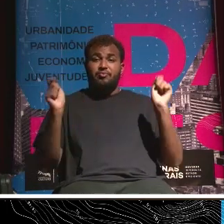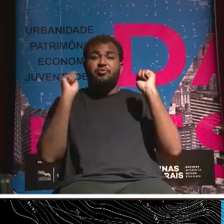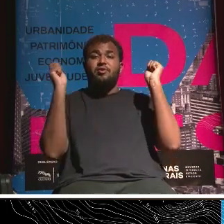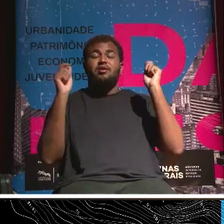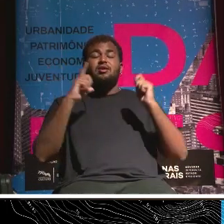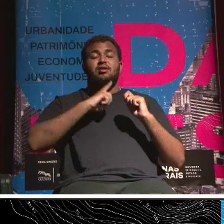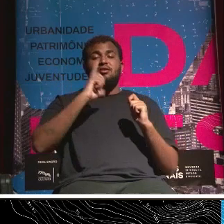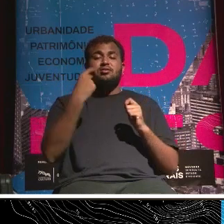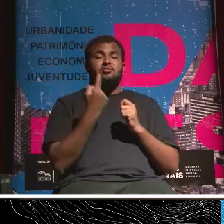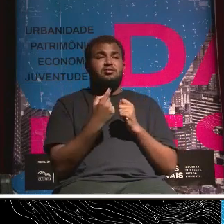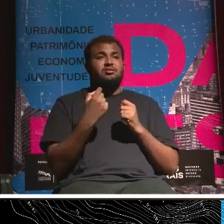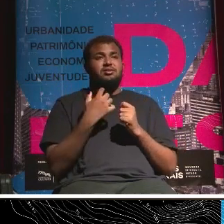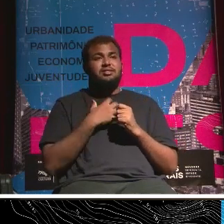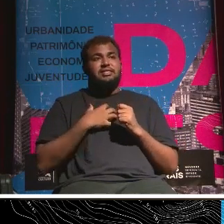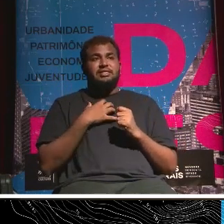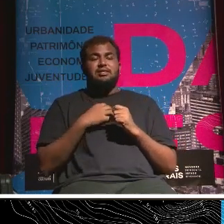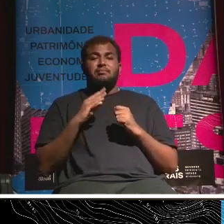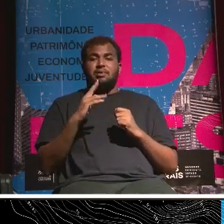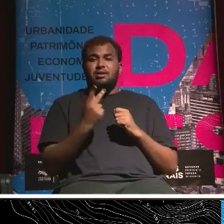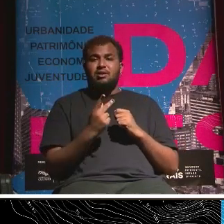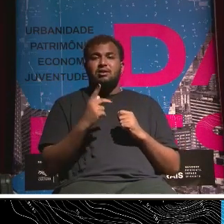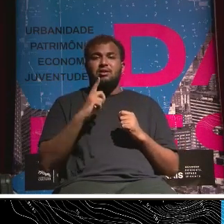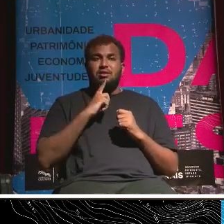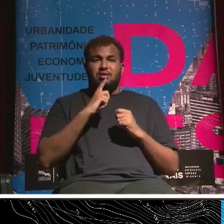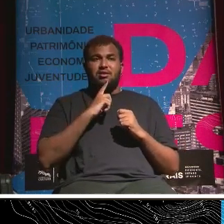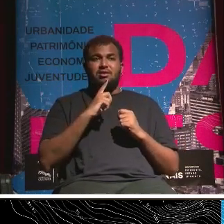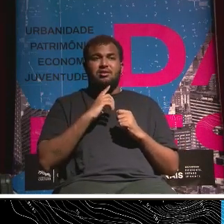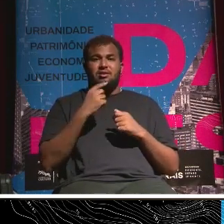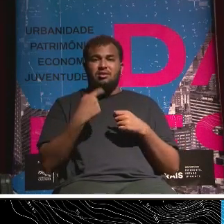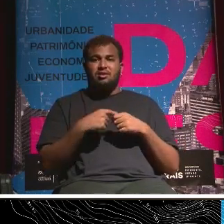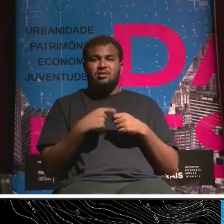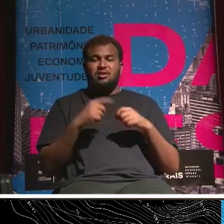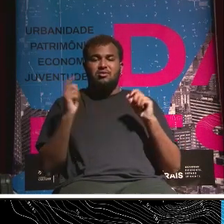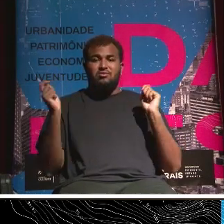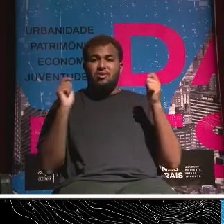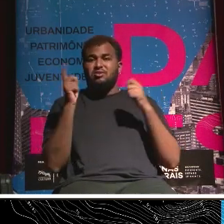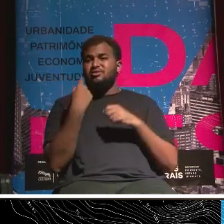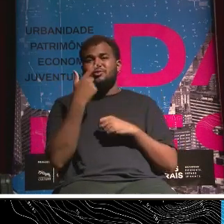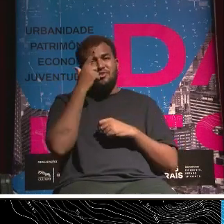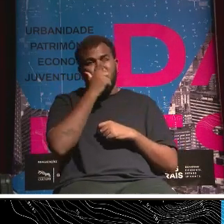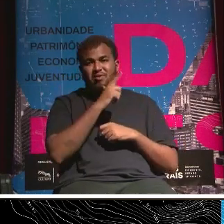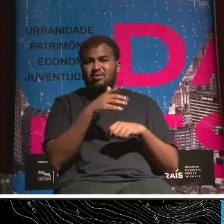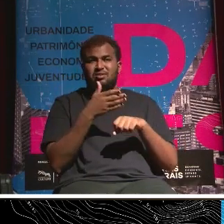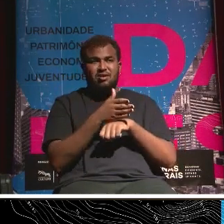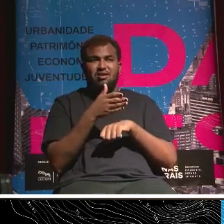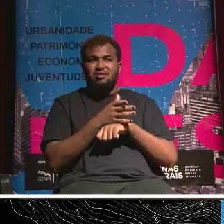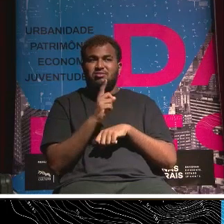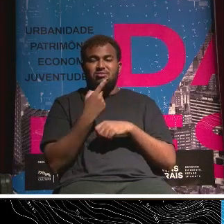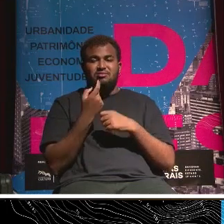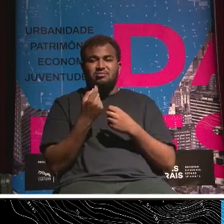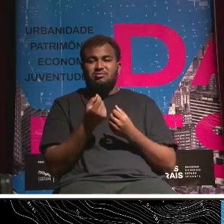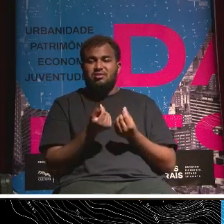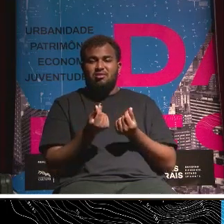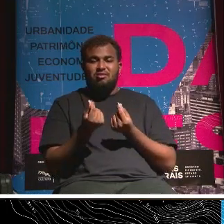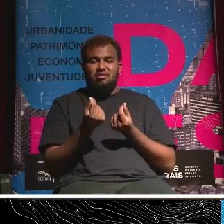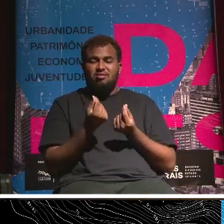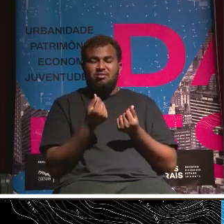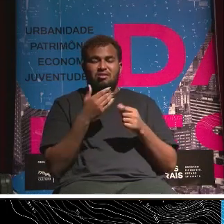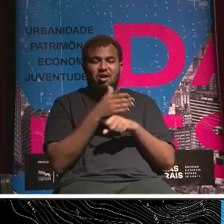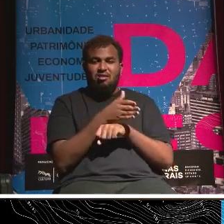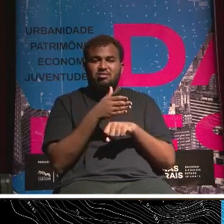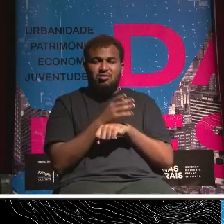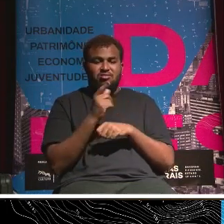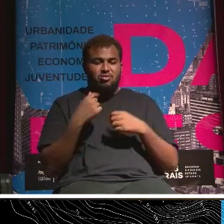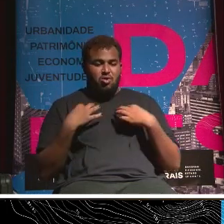ficou incomodada, assim, Belo Horizonte, cidade dos festivais, e a gente não consegue ir. Ponto. A gente não tem grana para comprar ingresso, a gente não tem a